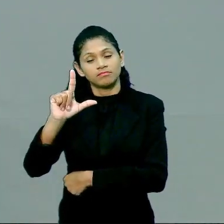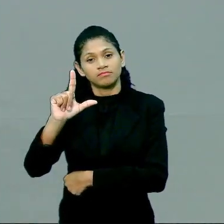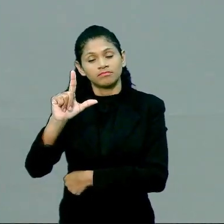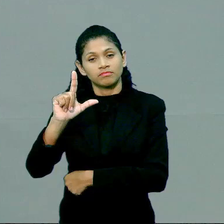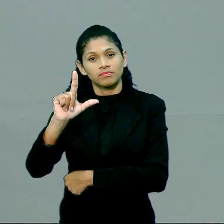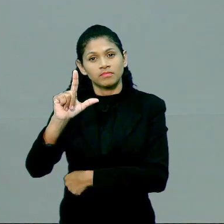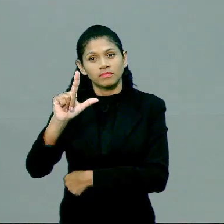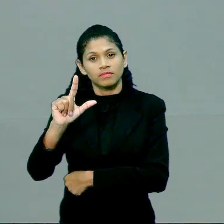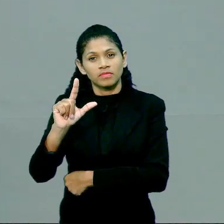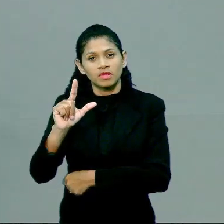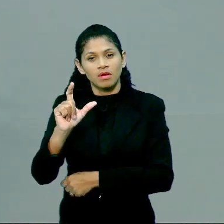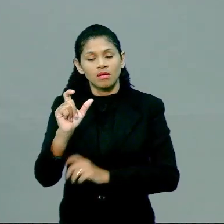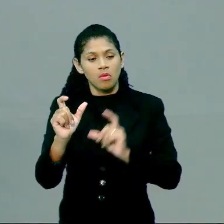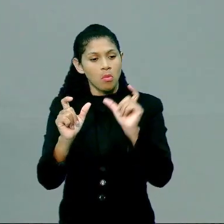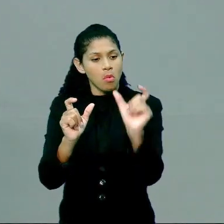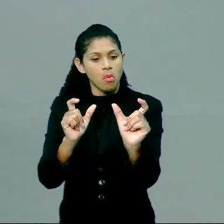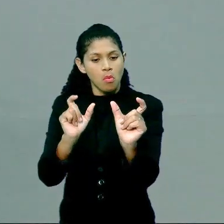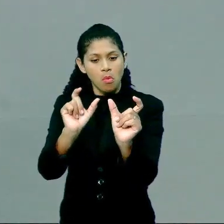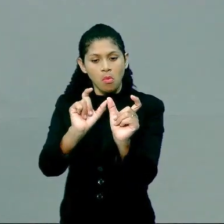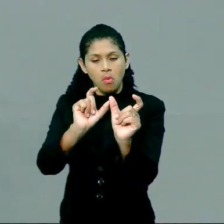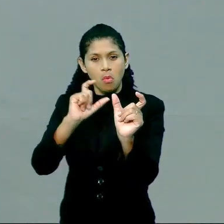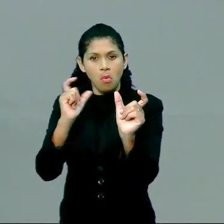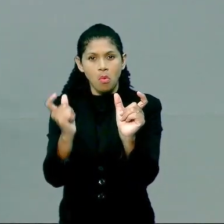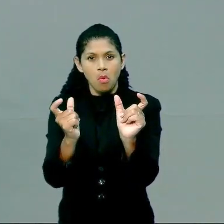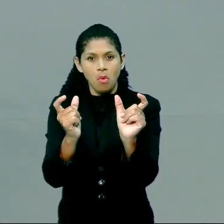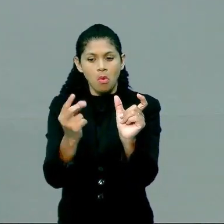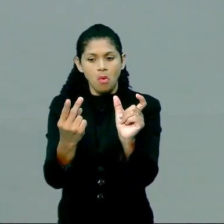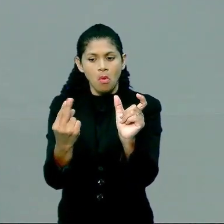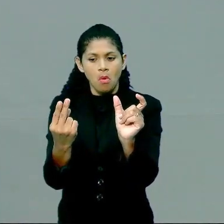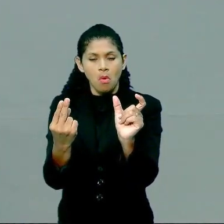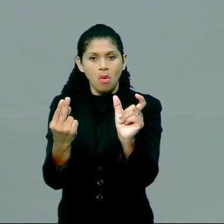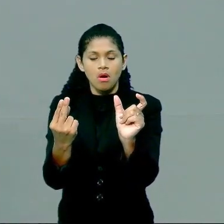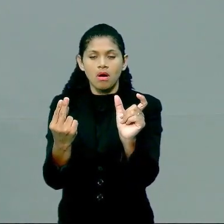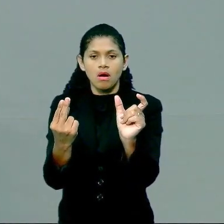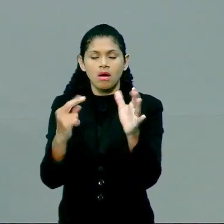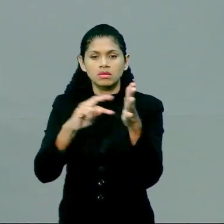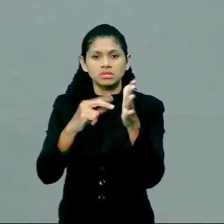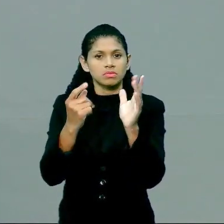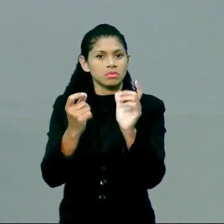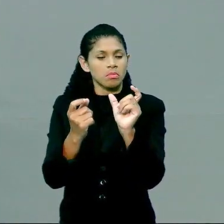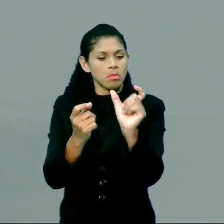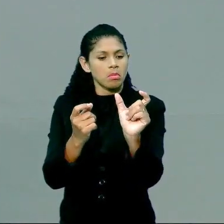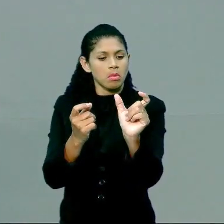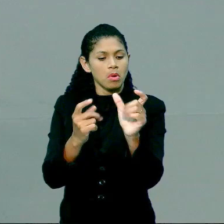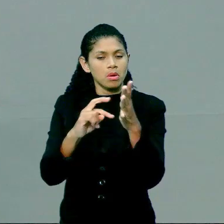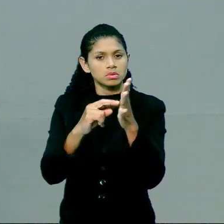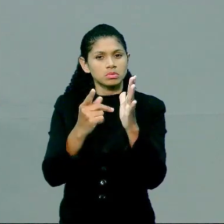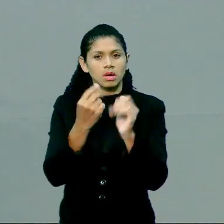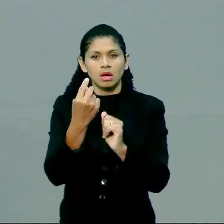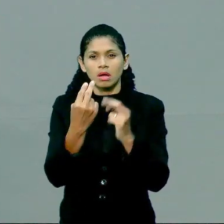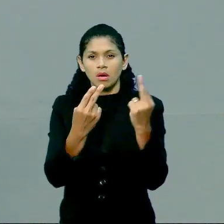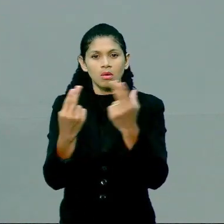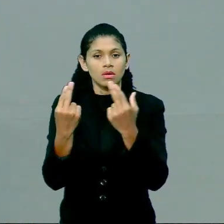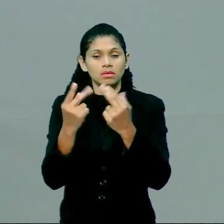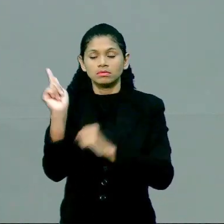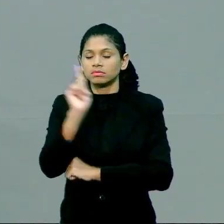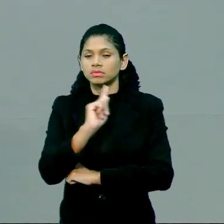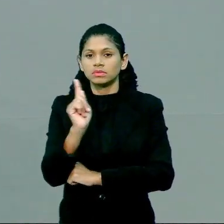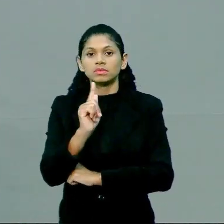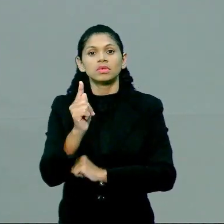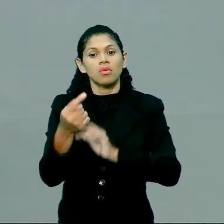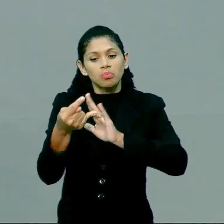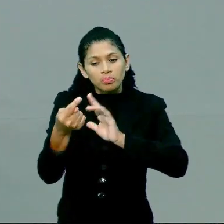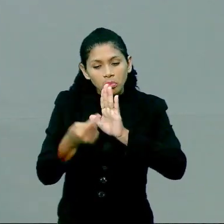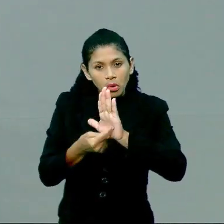aquilo que está dito aí você tem que mover os conhecimentos prévios se você não sabe acerca né dessas expressões